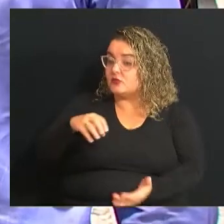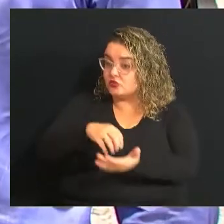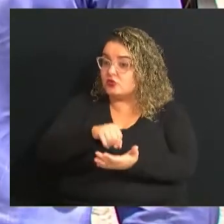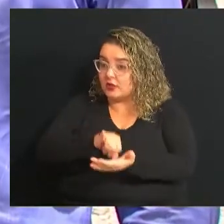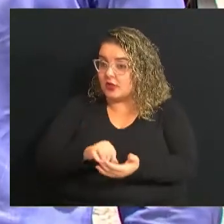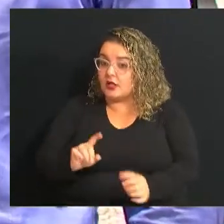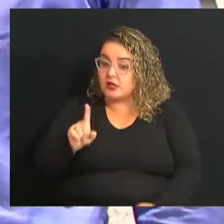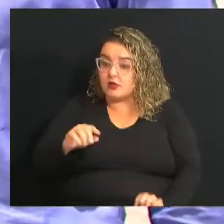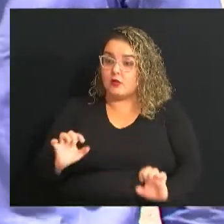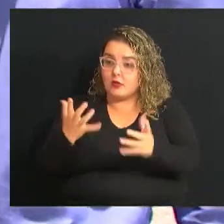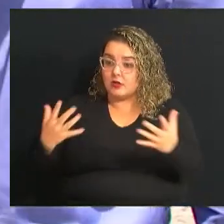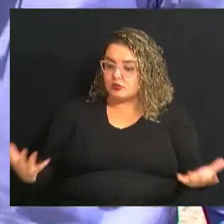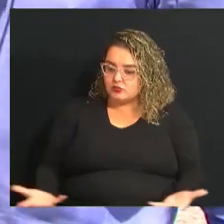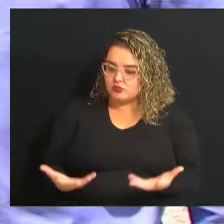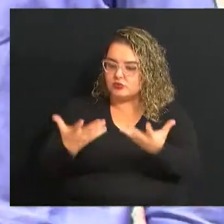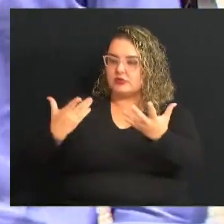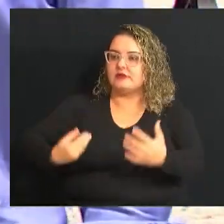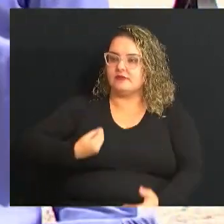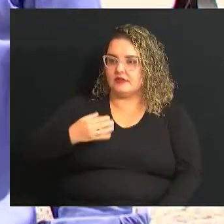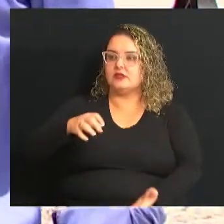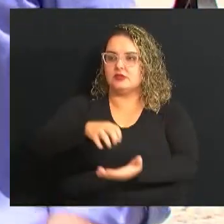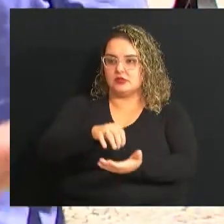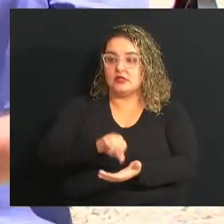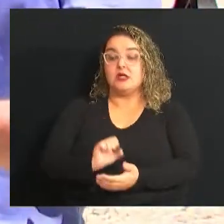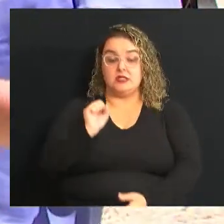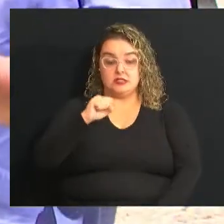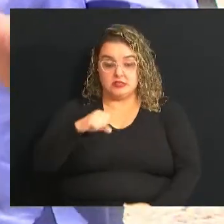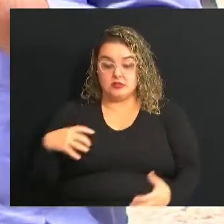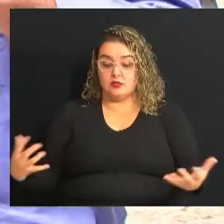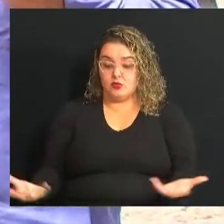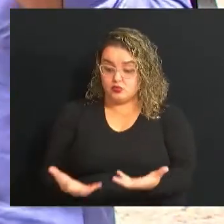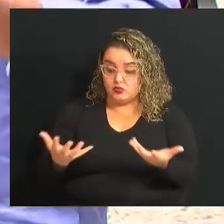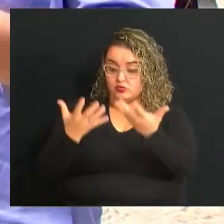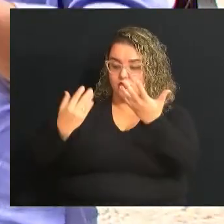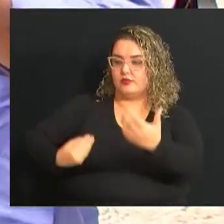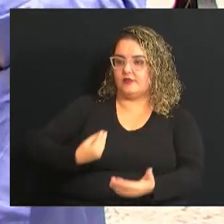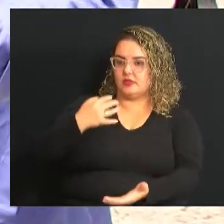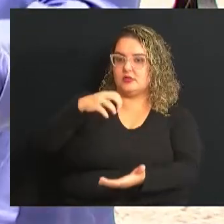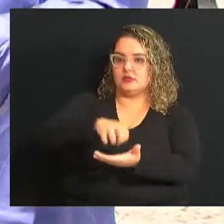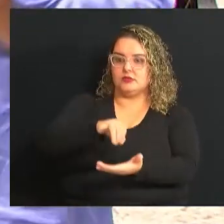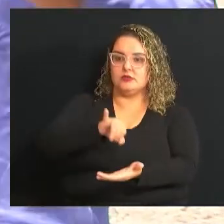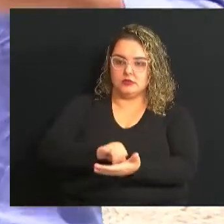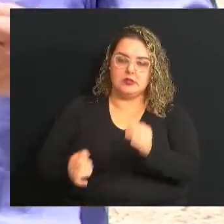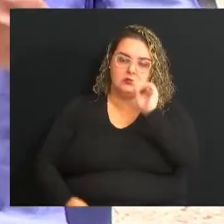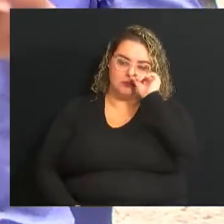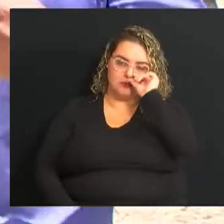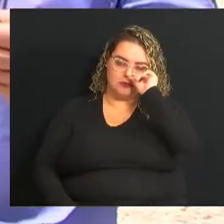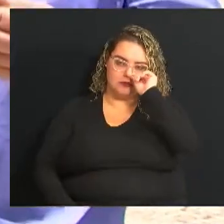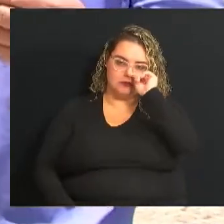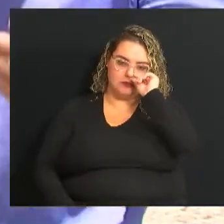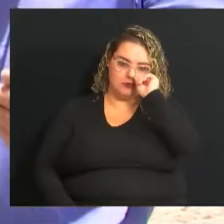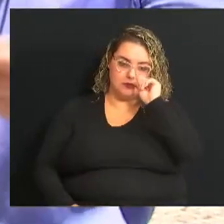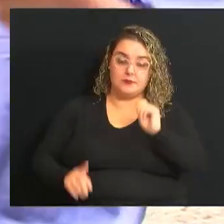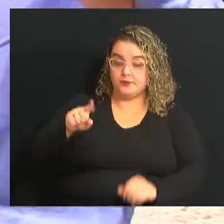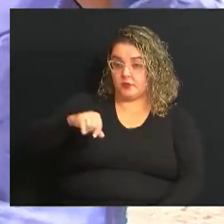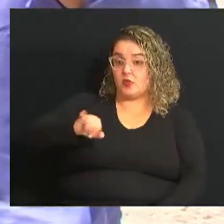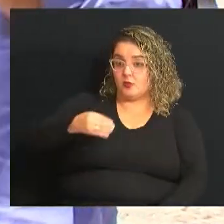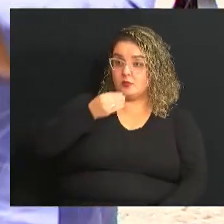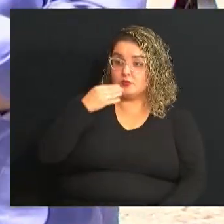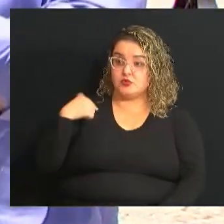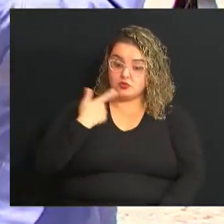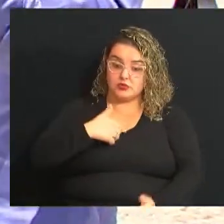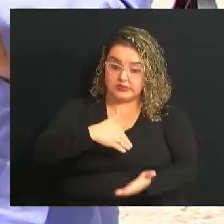frente, teremos a apresentação de cinema neste telão. Lembrando que hoje a gente tem jogo às